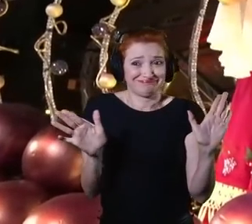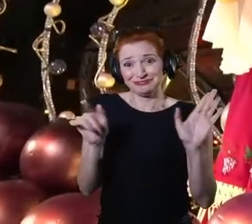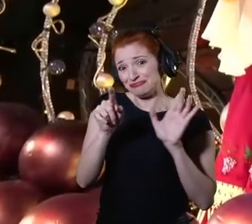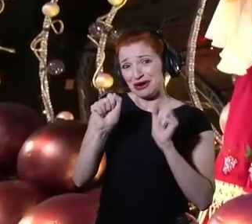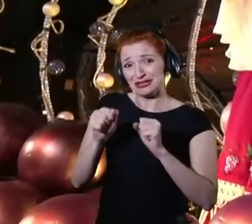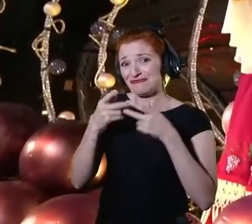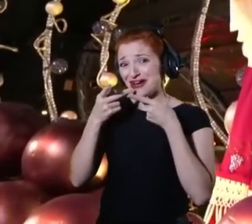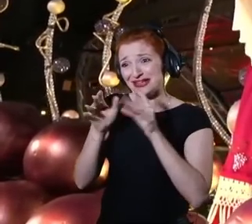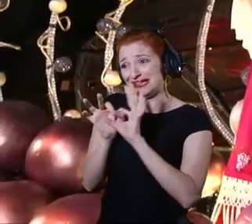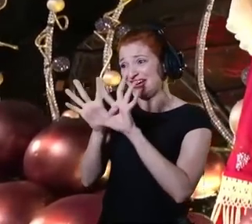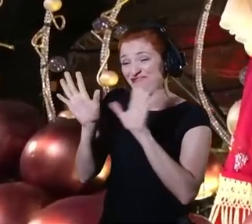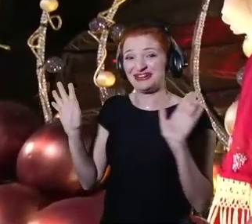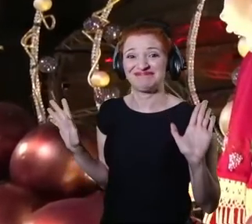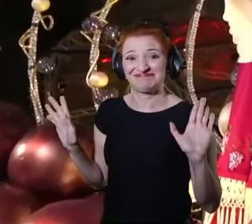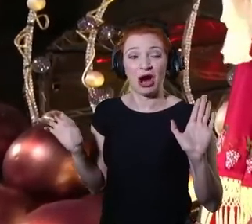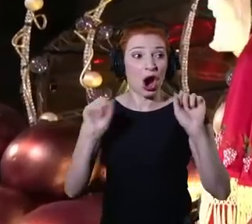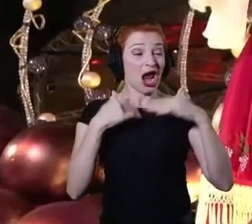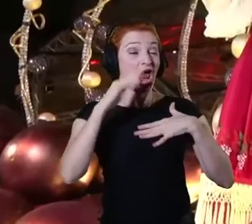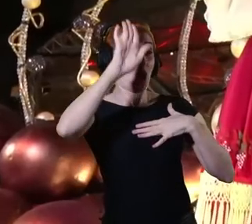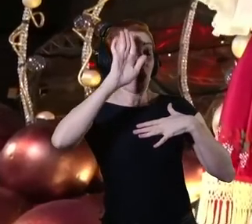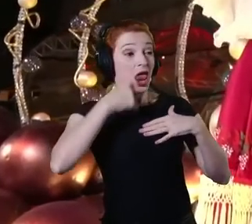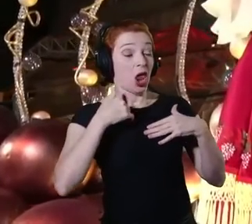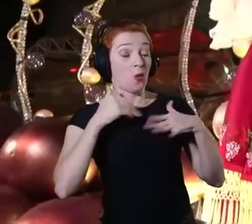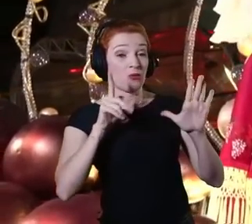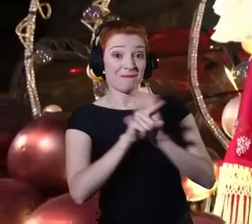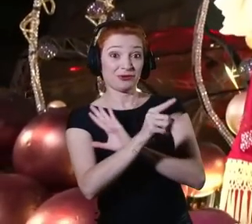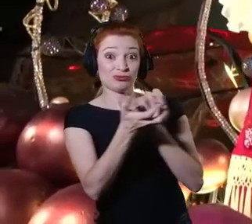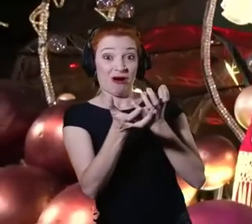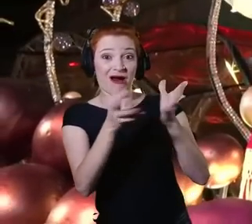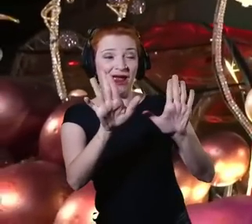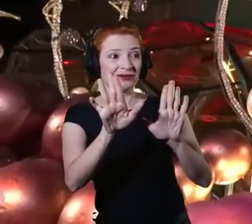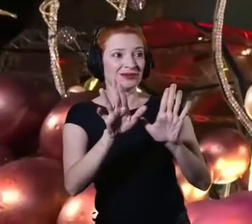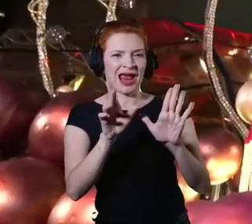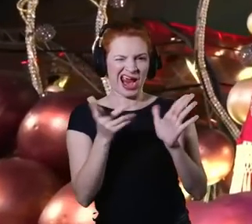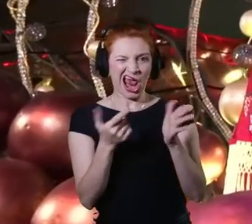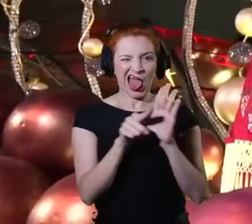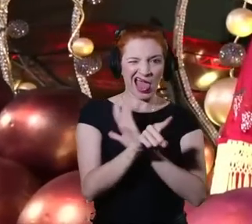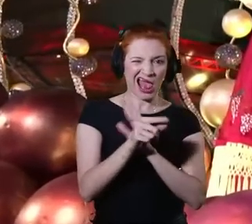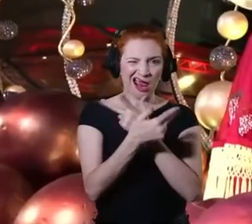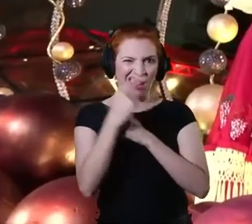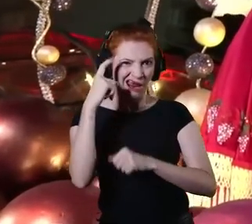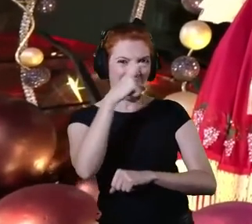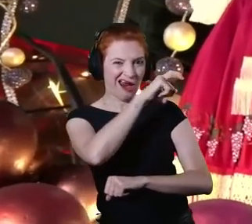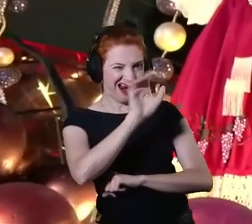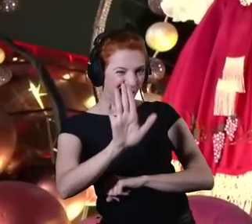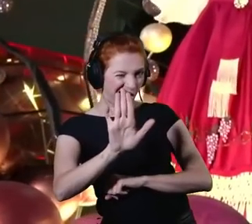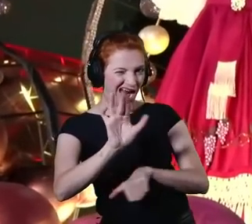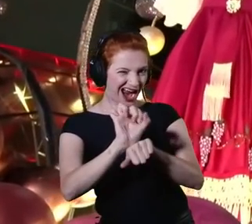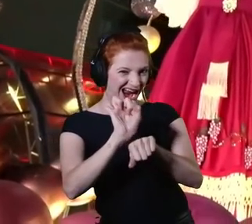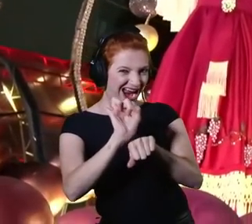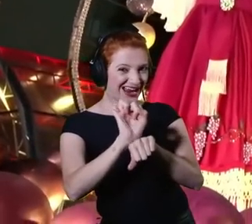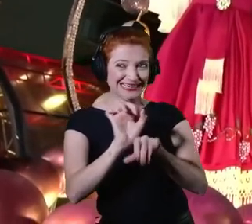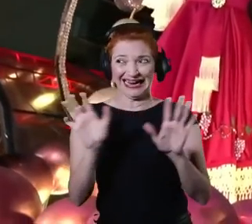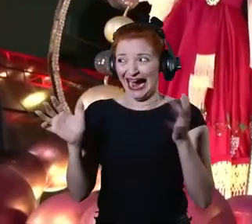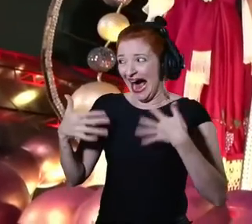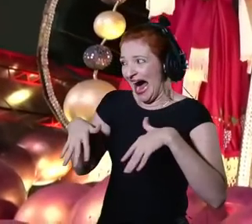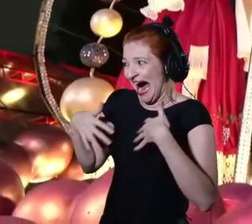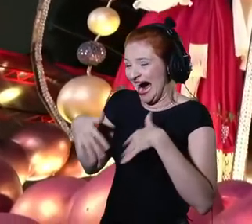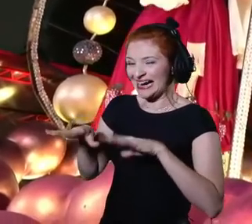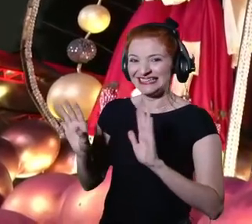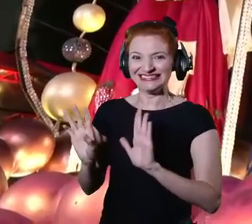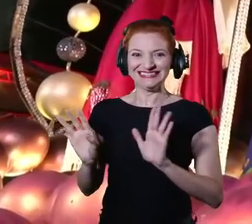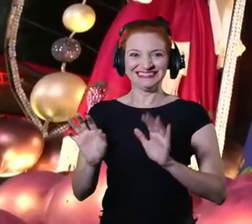você então é a princesa. Então eu quero perguntar. Ah, então tá bom. Deixa eu perguntar, aquelas perguntas bem difíceis, pode ser? Que medo. Vamos